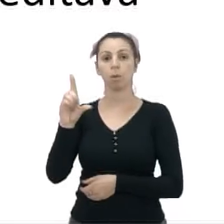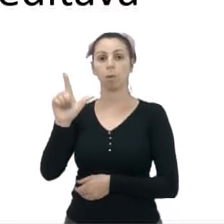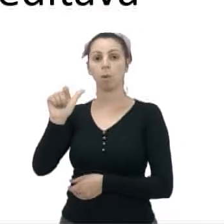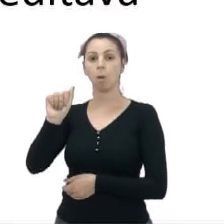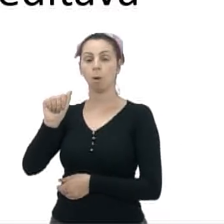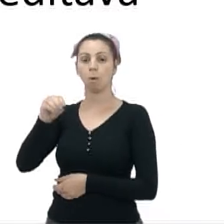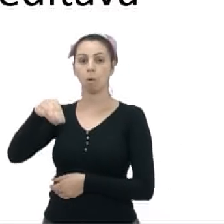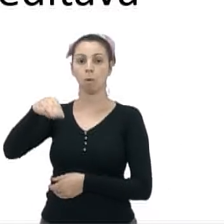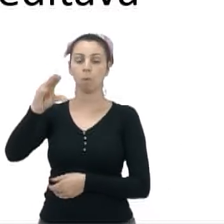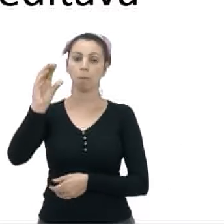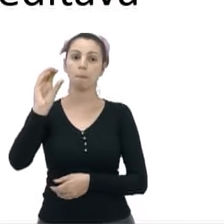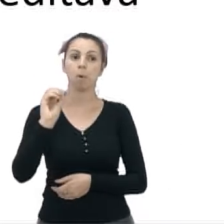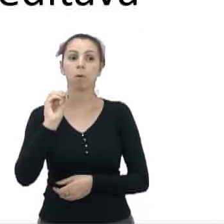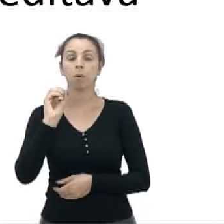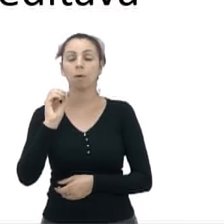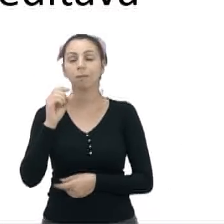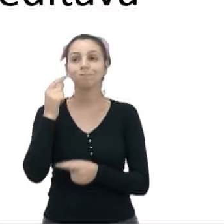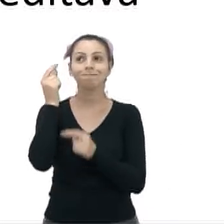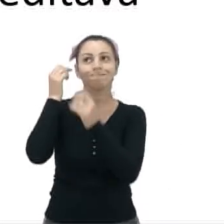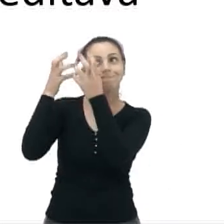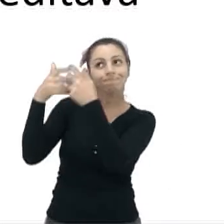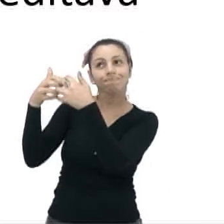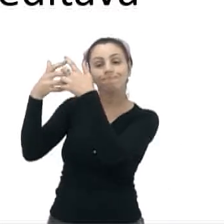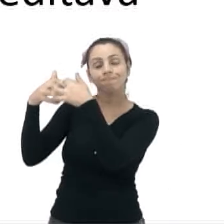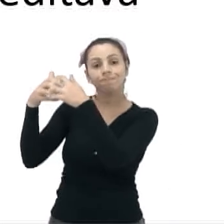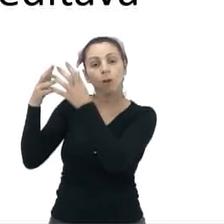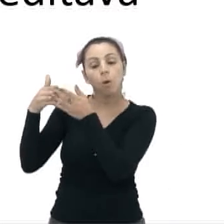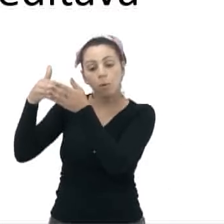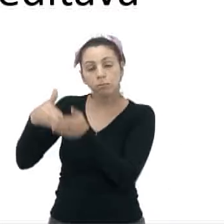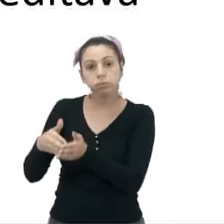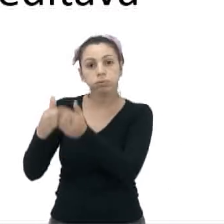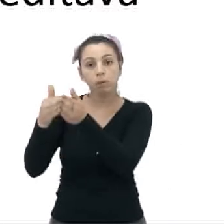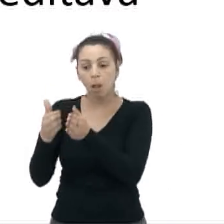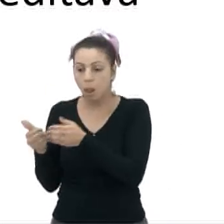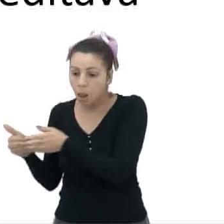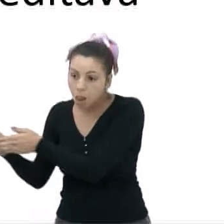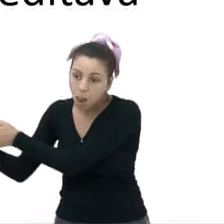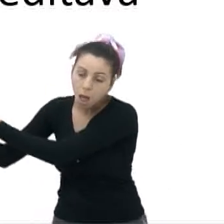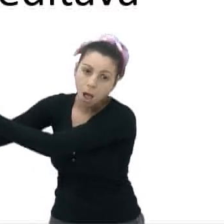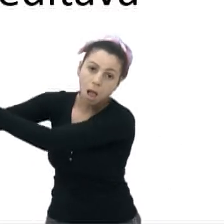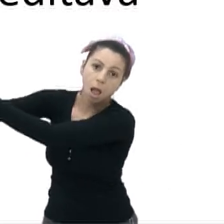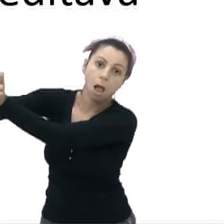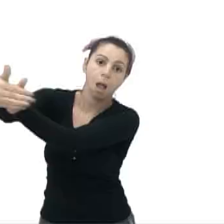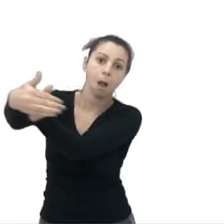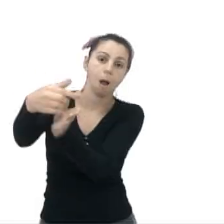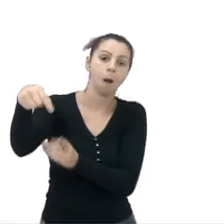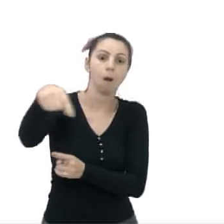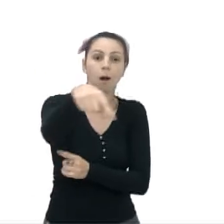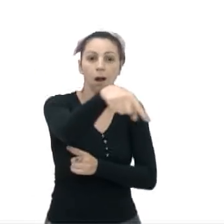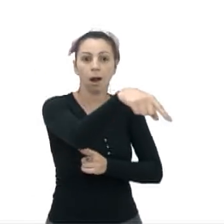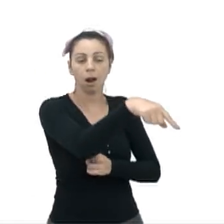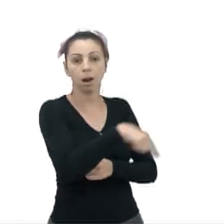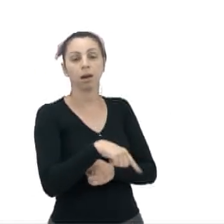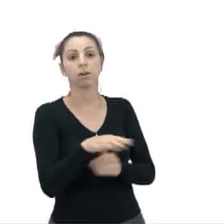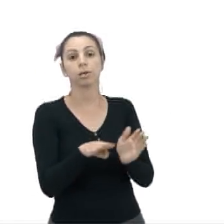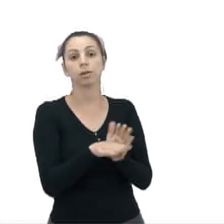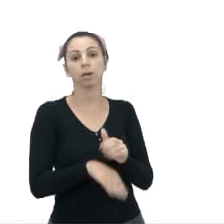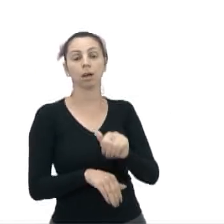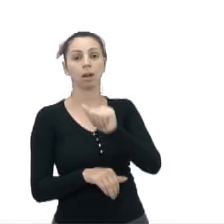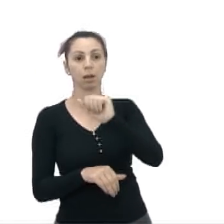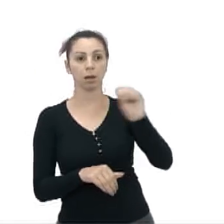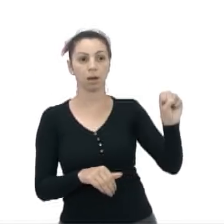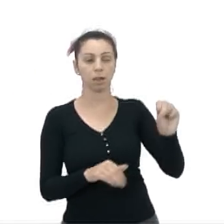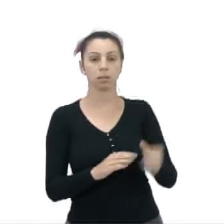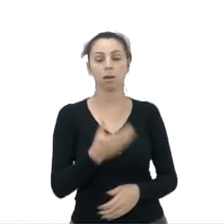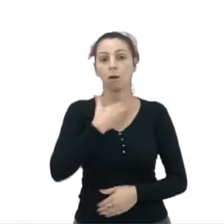Oriente navegando na direção ao Ocidente, isto é, dando a volta. Tá? Era a ideia dele. Os reis